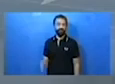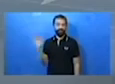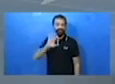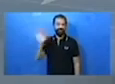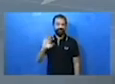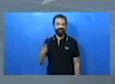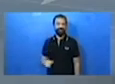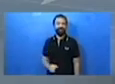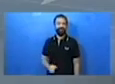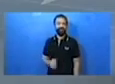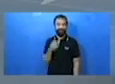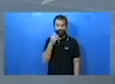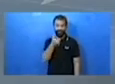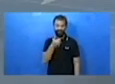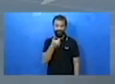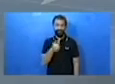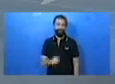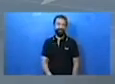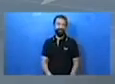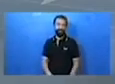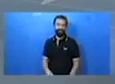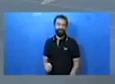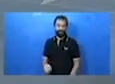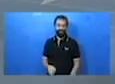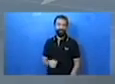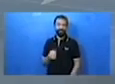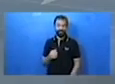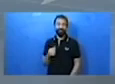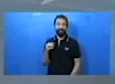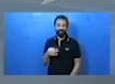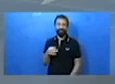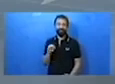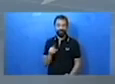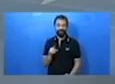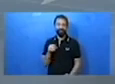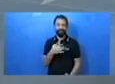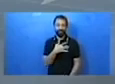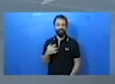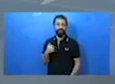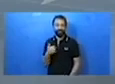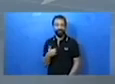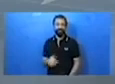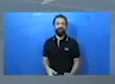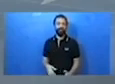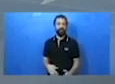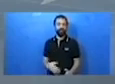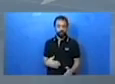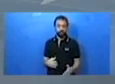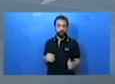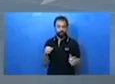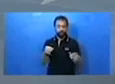Boa tarde, quarto ano. Tudo bem, meus amores? Espero que sim, tenho certeza que sim. Todo mundo pronto para a nossa aula